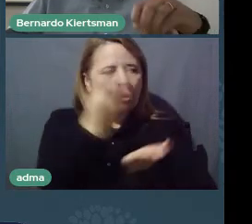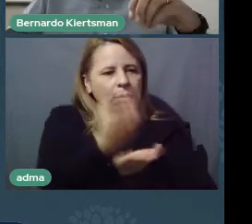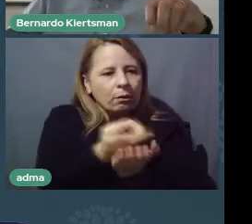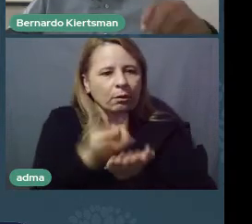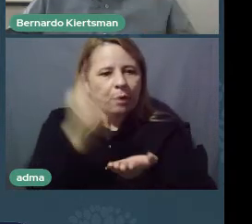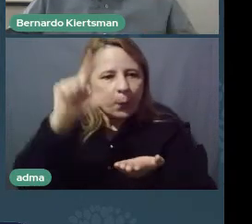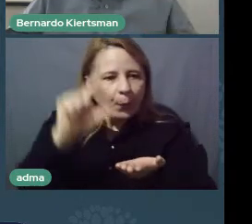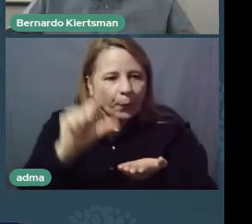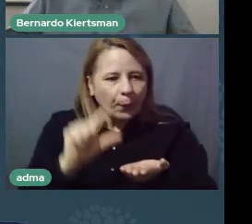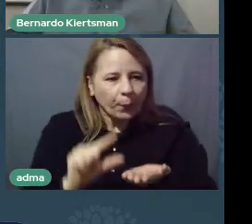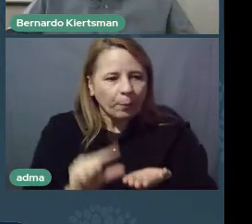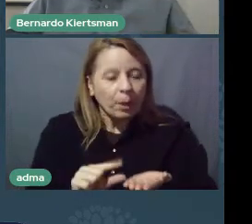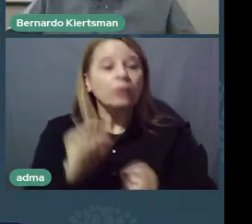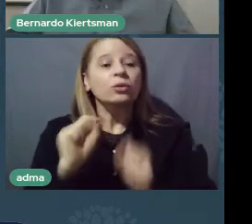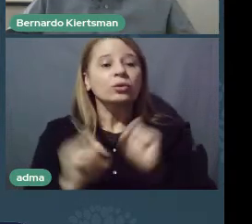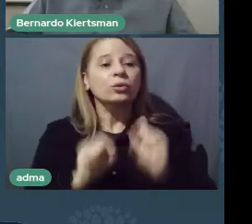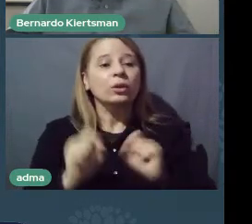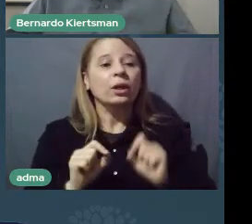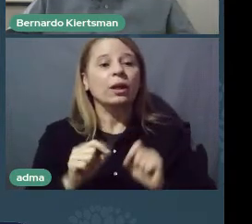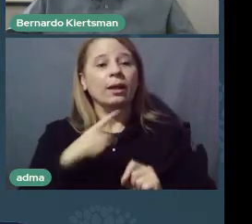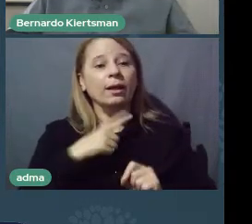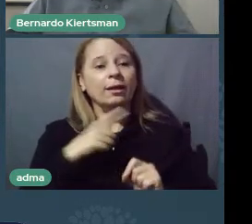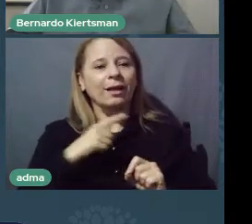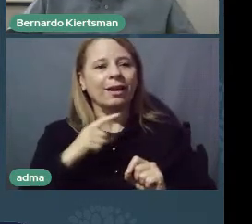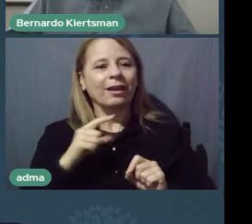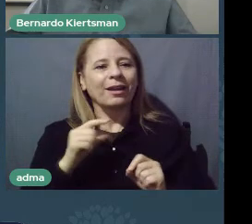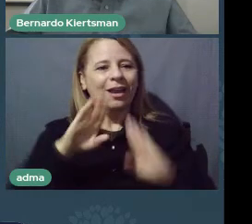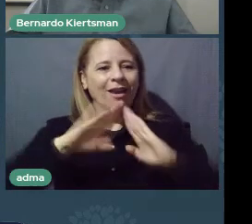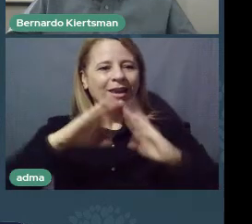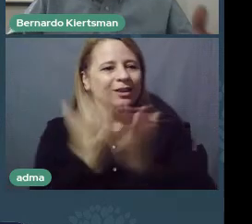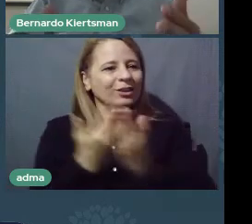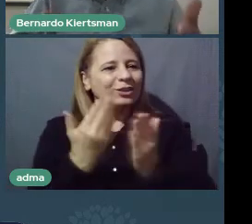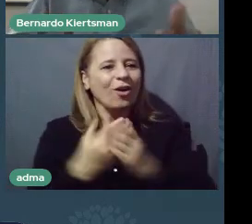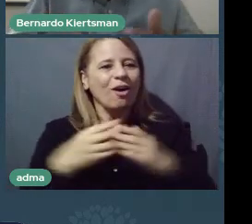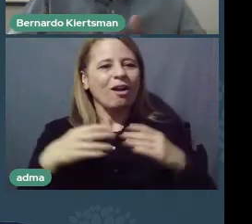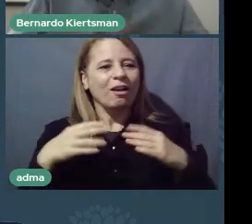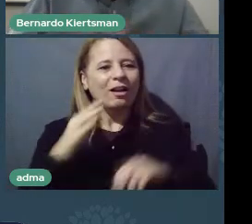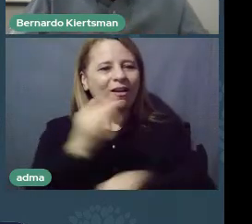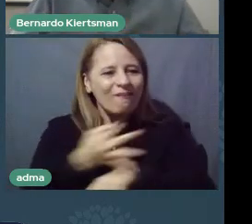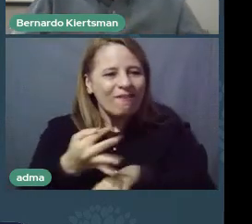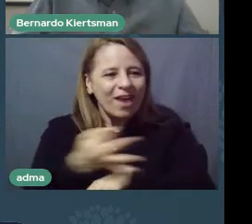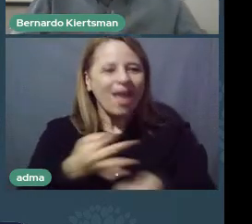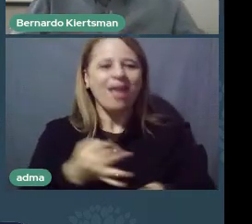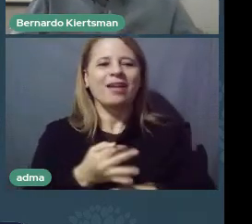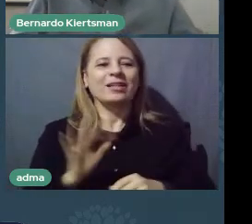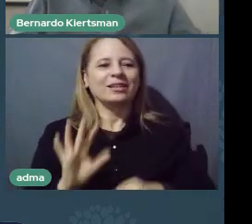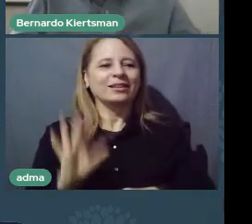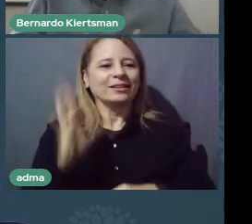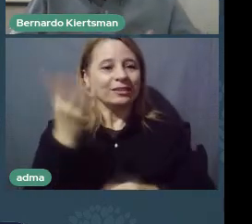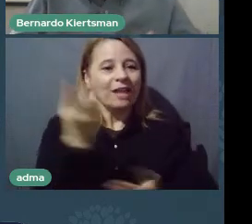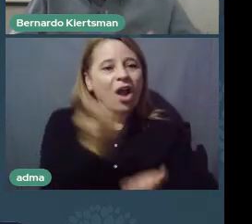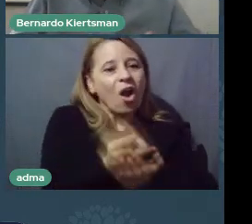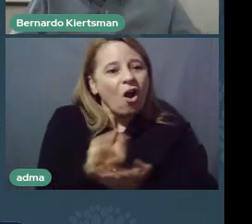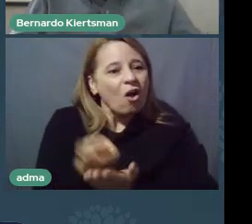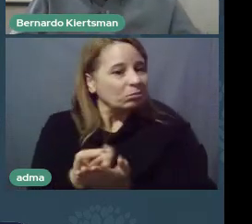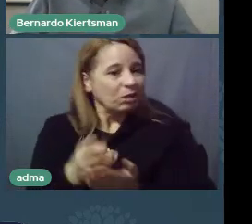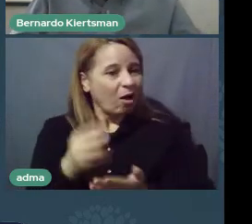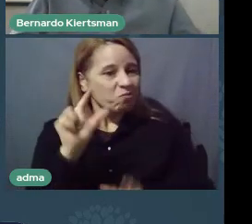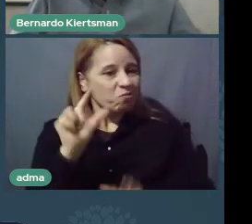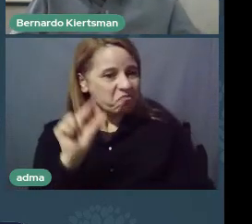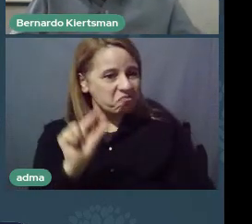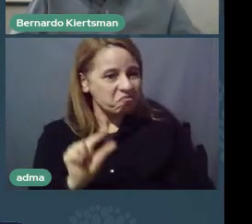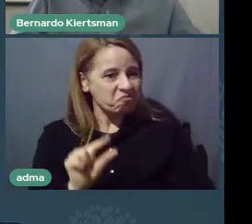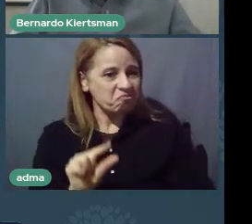hospitalizações, é quando você tem também as férias escolares. O que aconteceu no ano